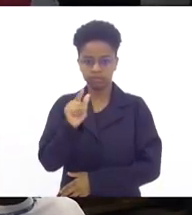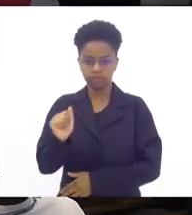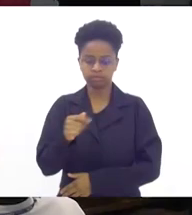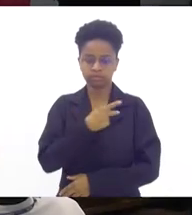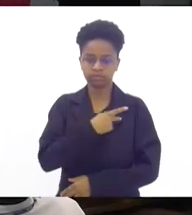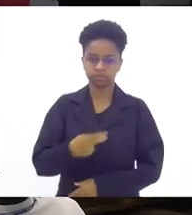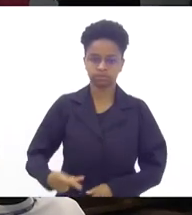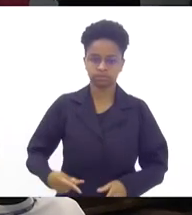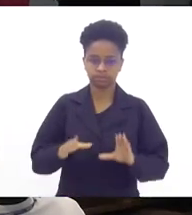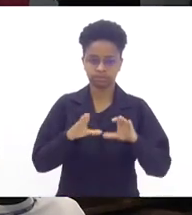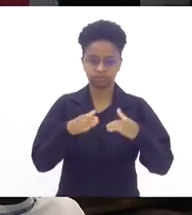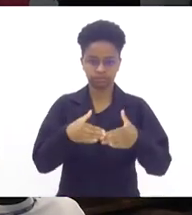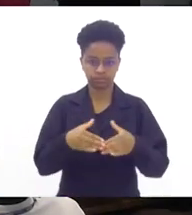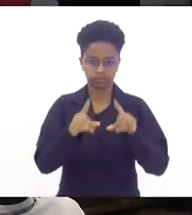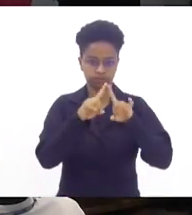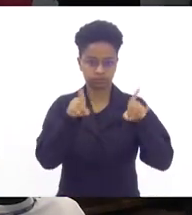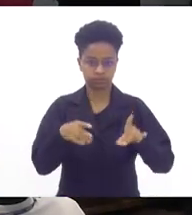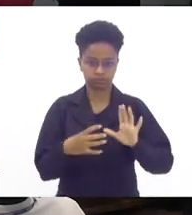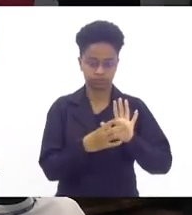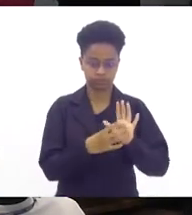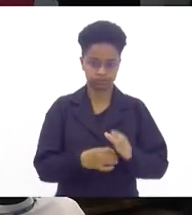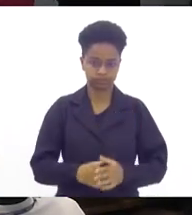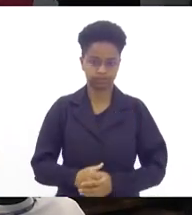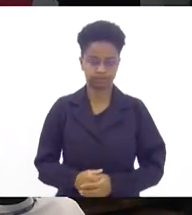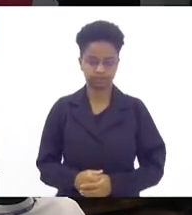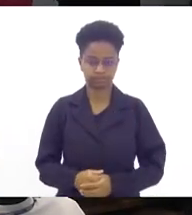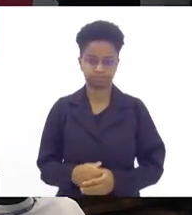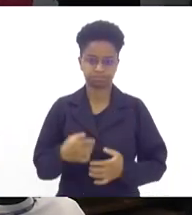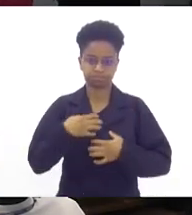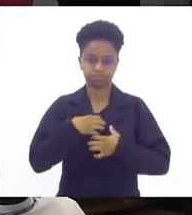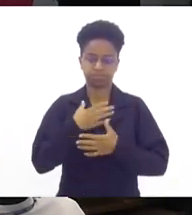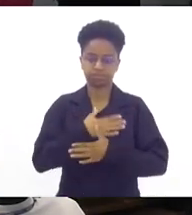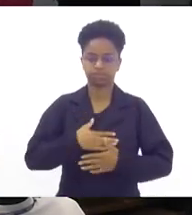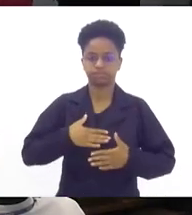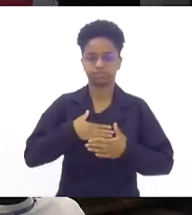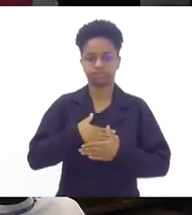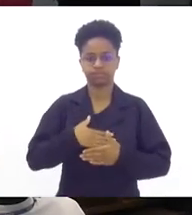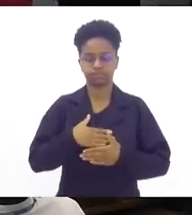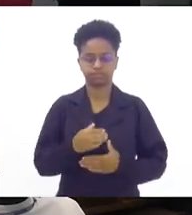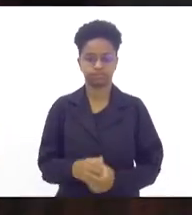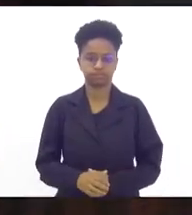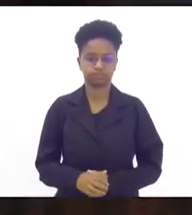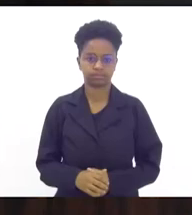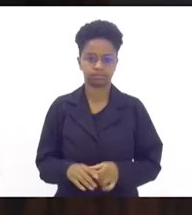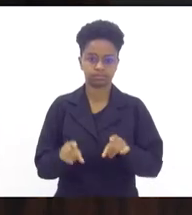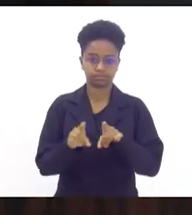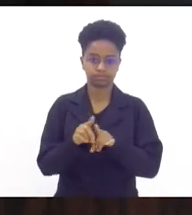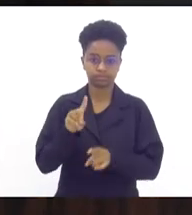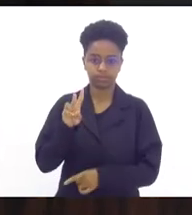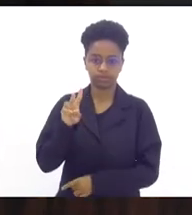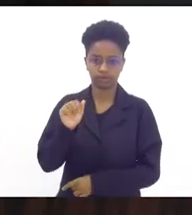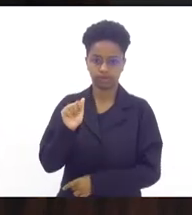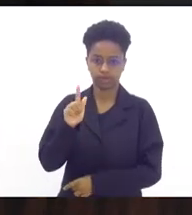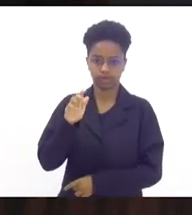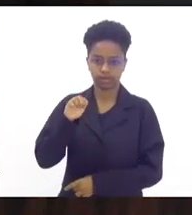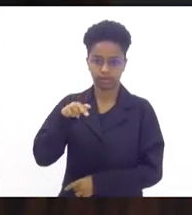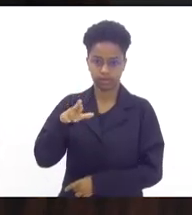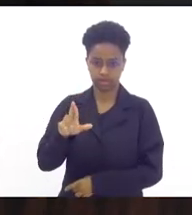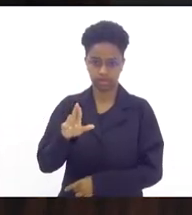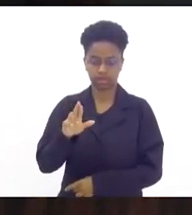de servidores que muito nos honra senhor Wagner Guimarães